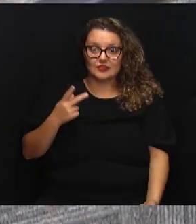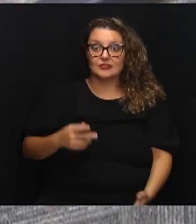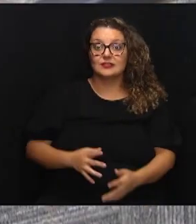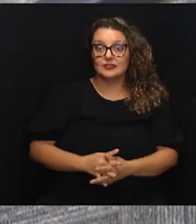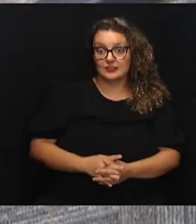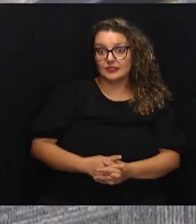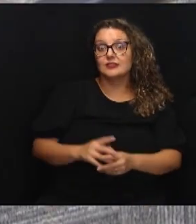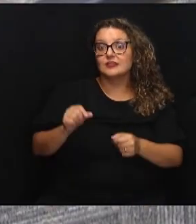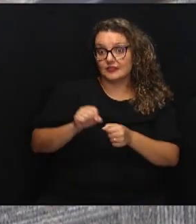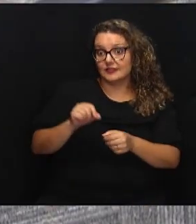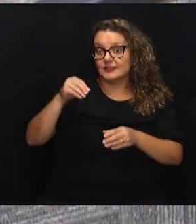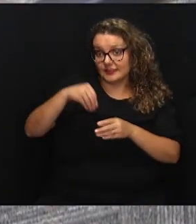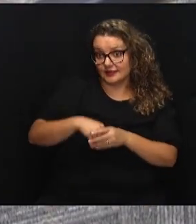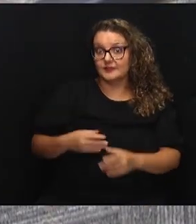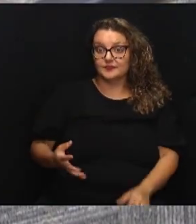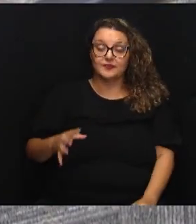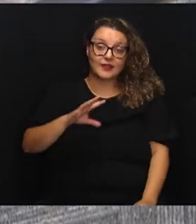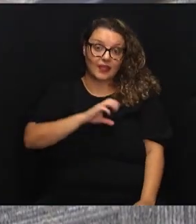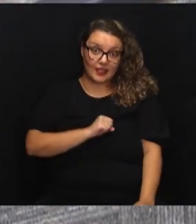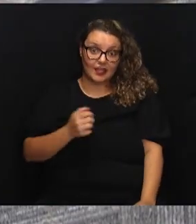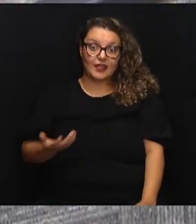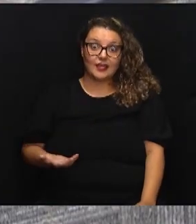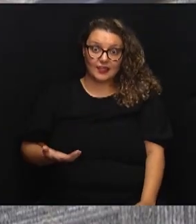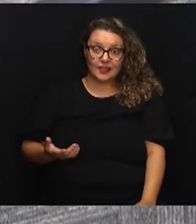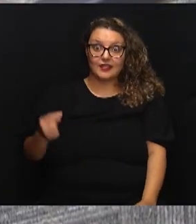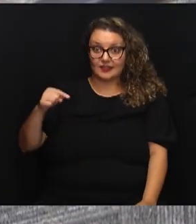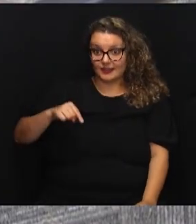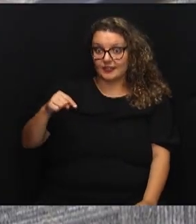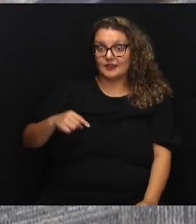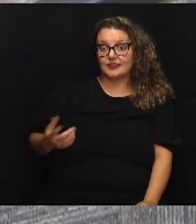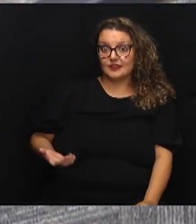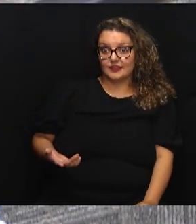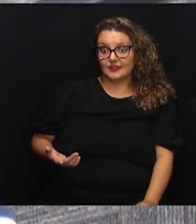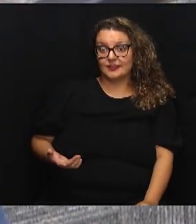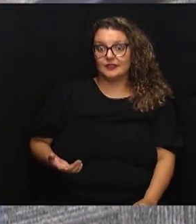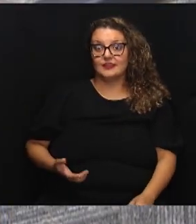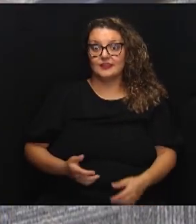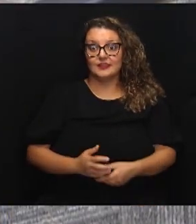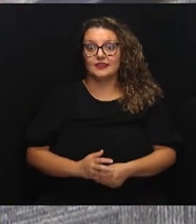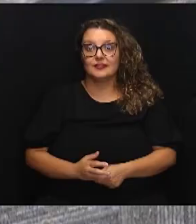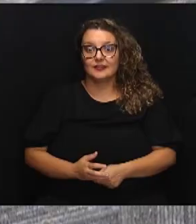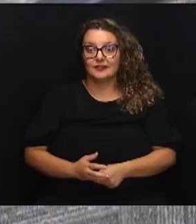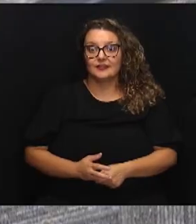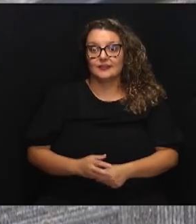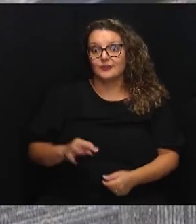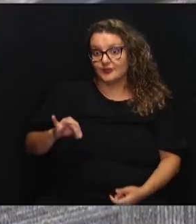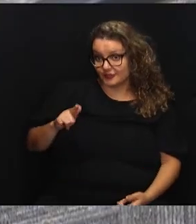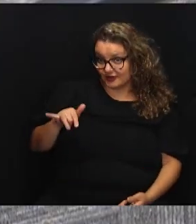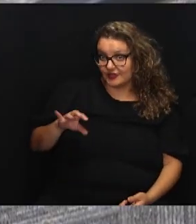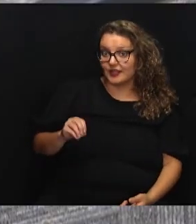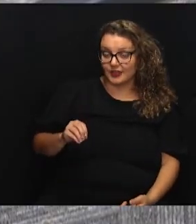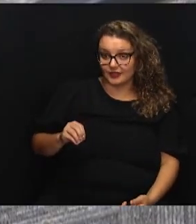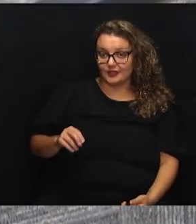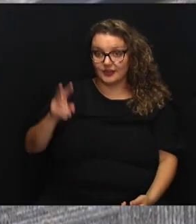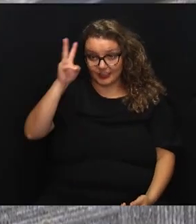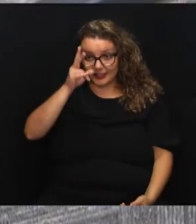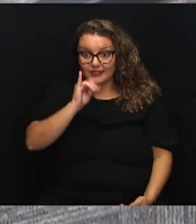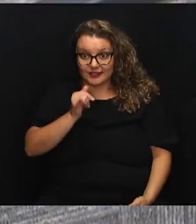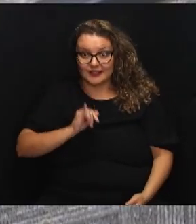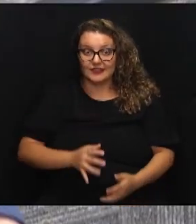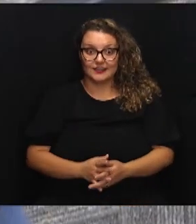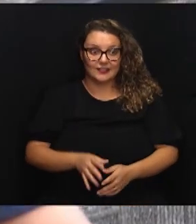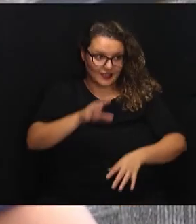vereadores fazem aqui. Gostei daqui do Tiago, que ele contou a história.